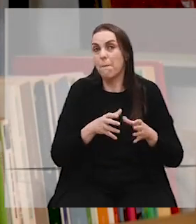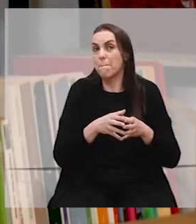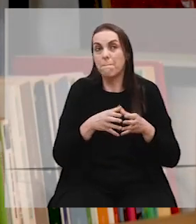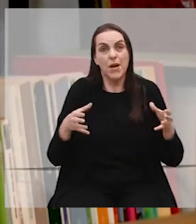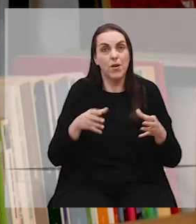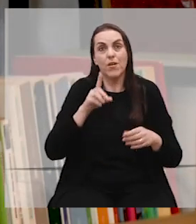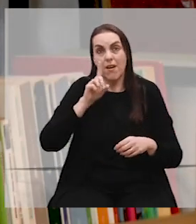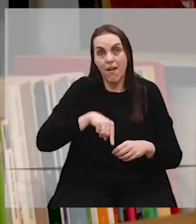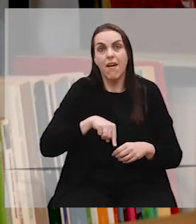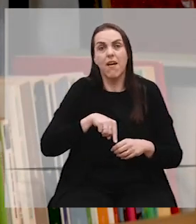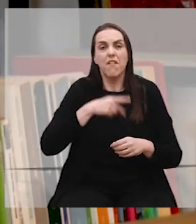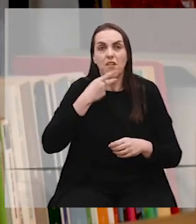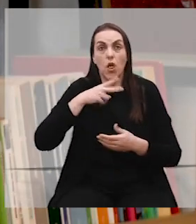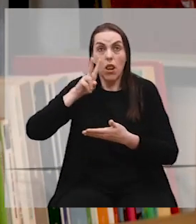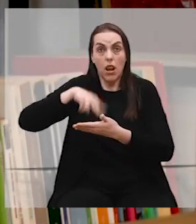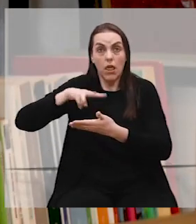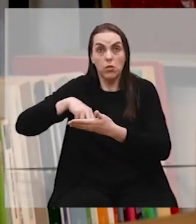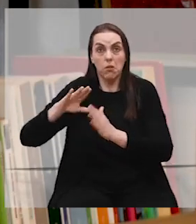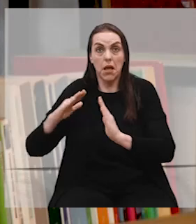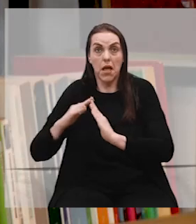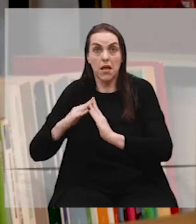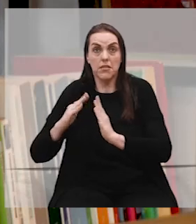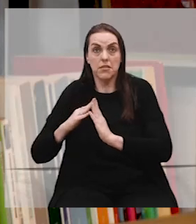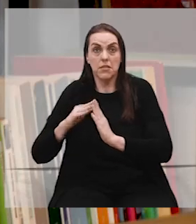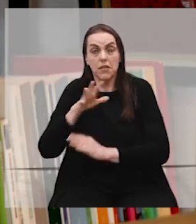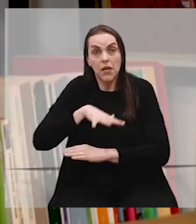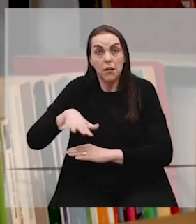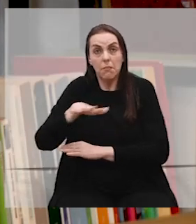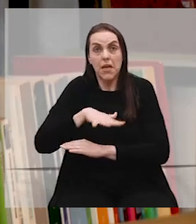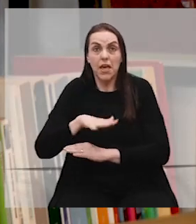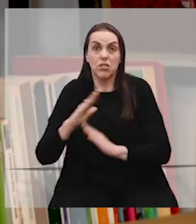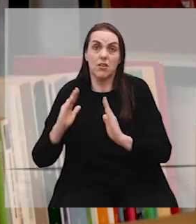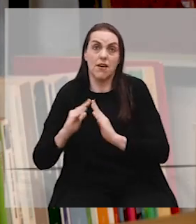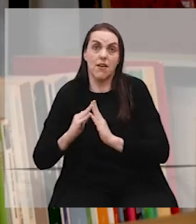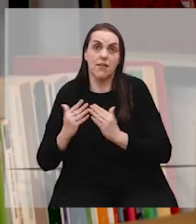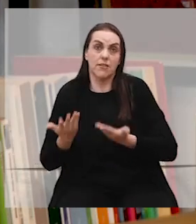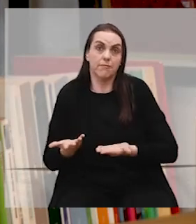que a maior parte aqui diz que lê em casa, né? O ambiente é da casa.